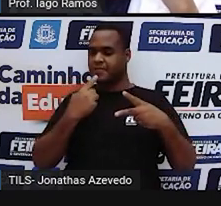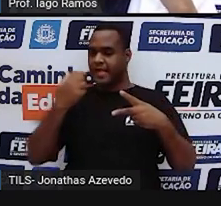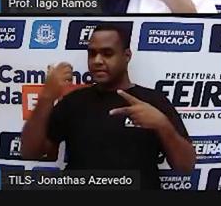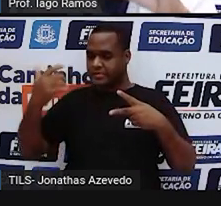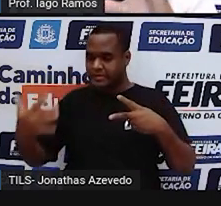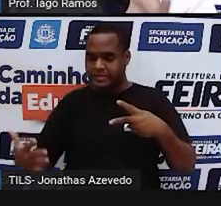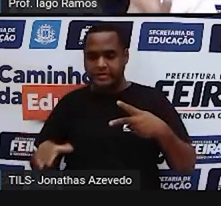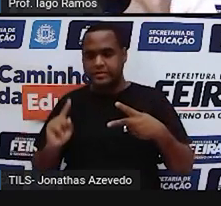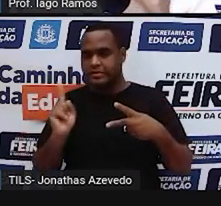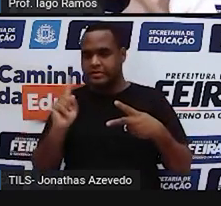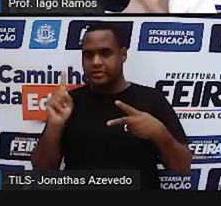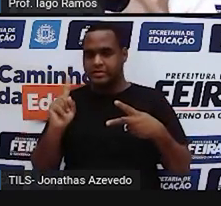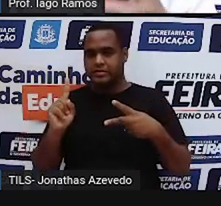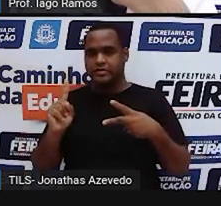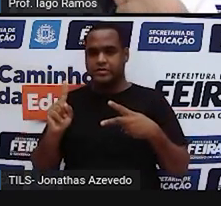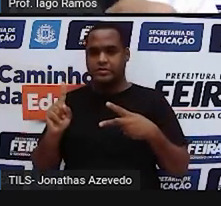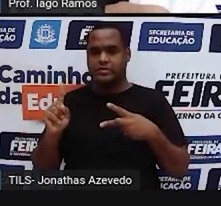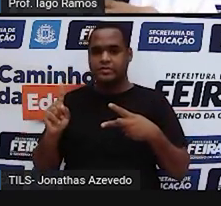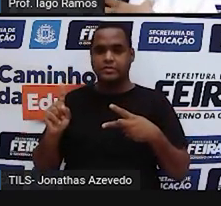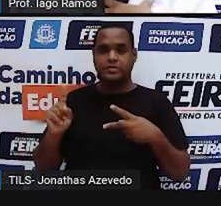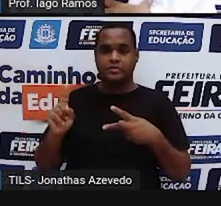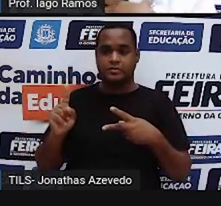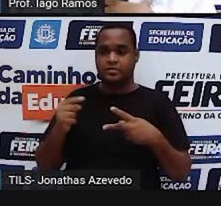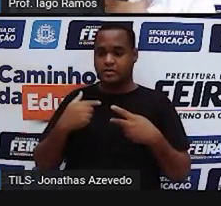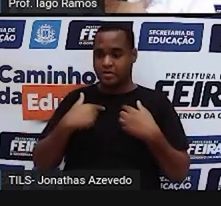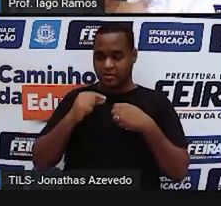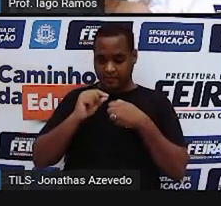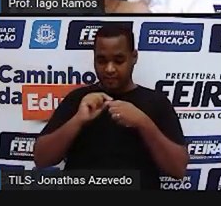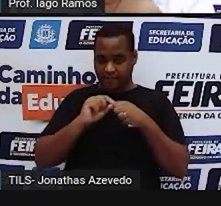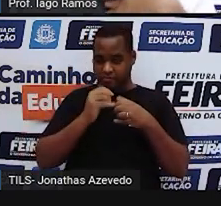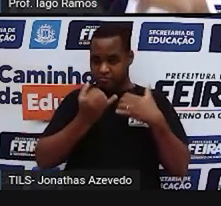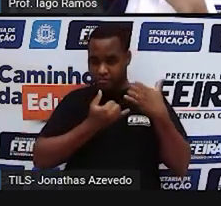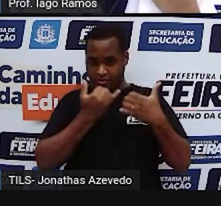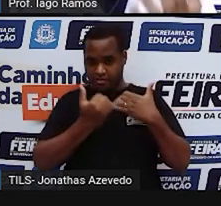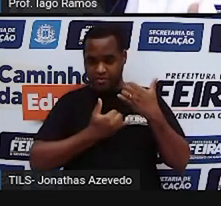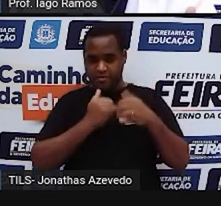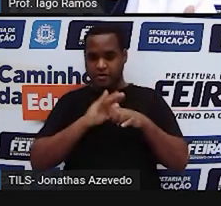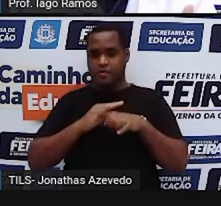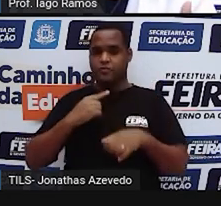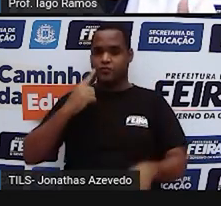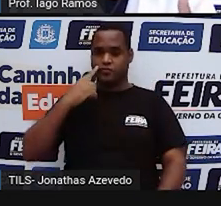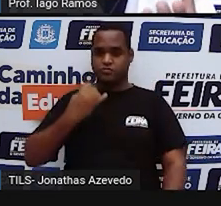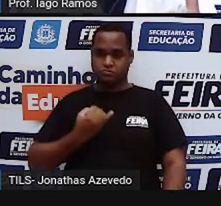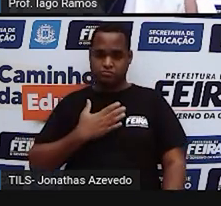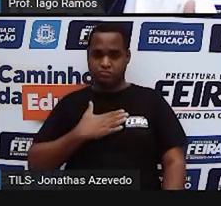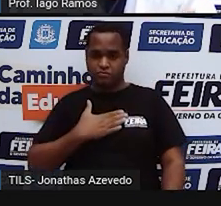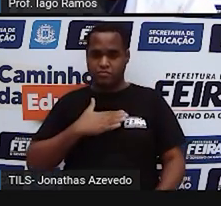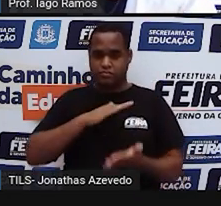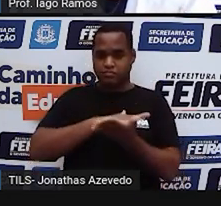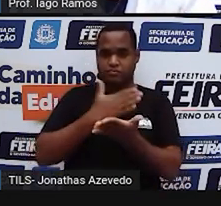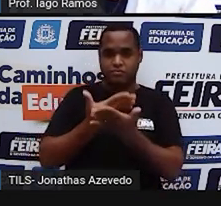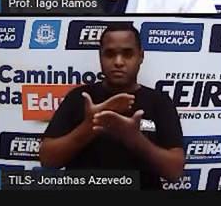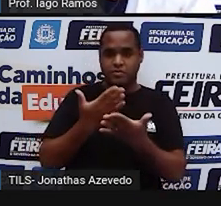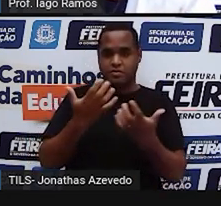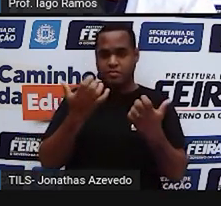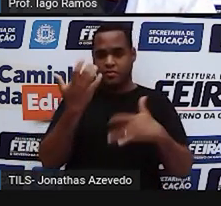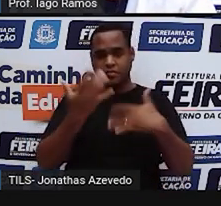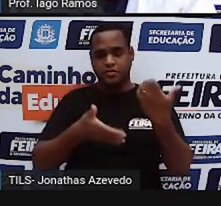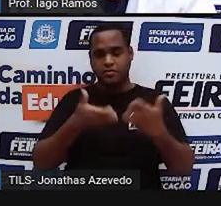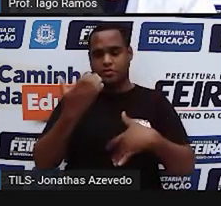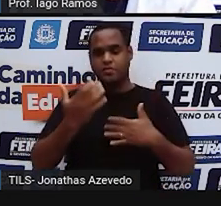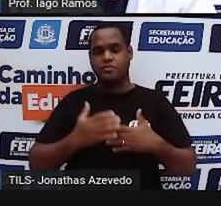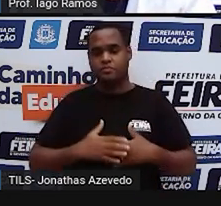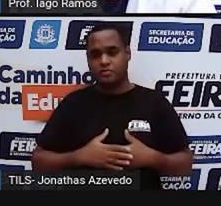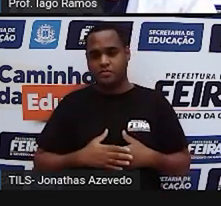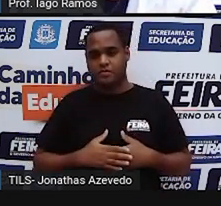ditas por exemplo se eu vou fazer a brincadeira com Jonatas que é o nosso intérprete aqui na aula